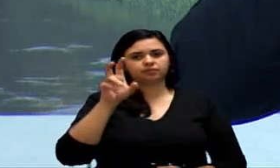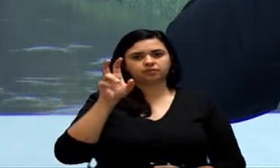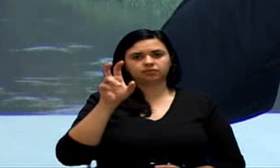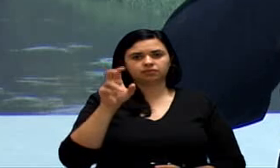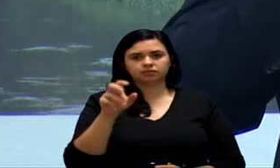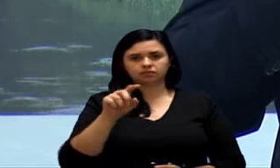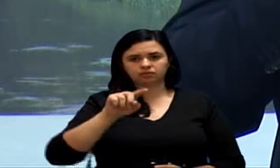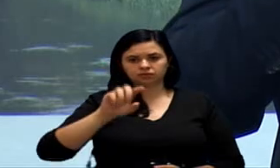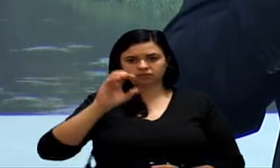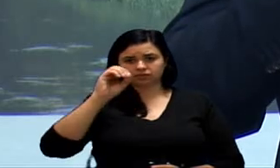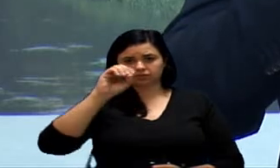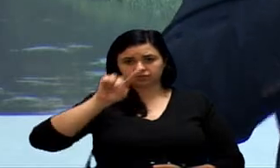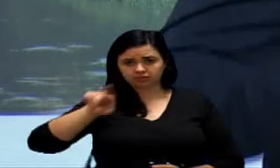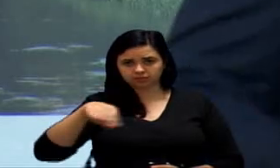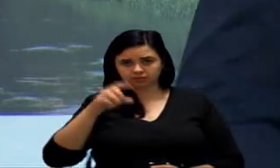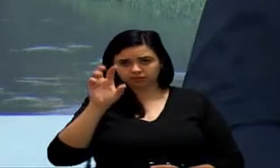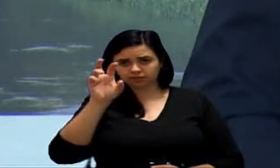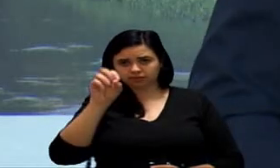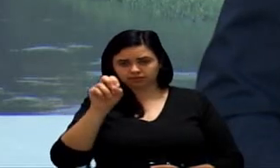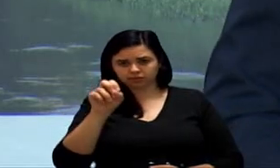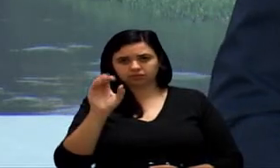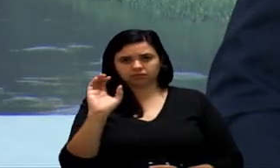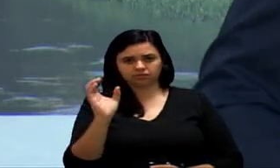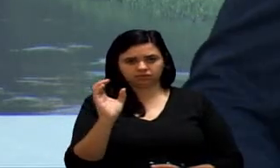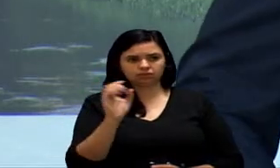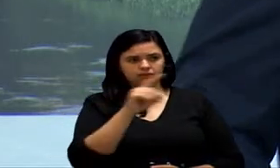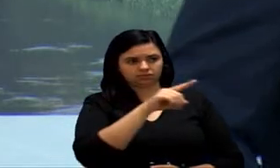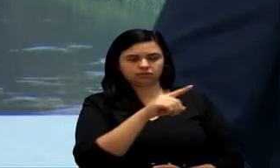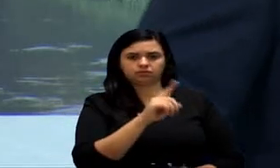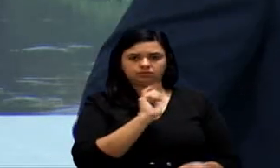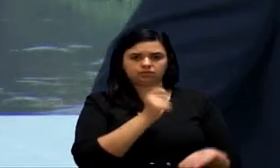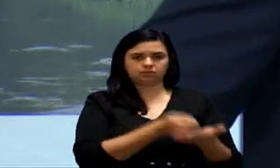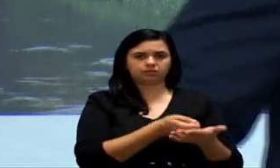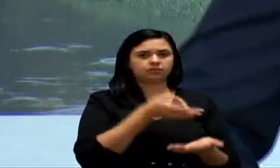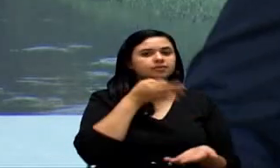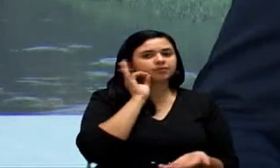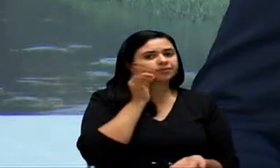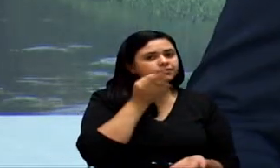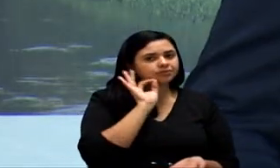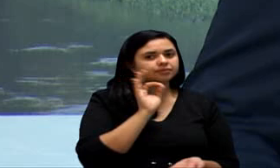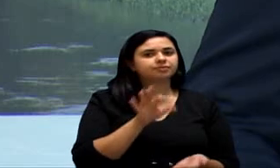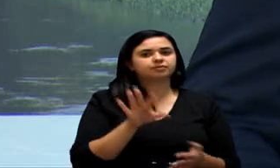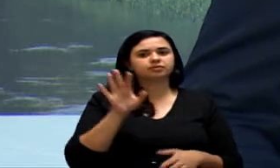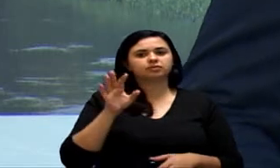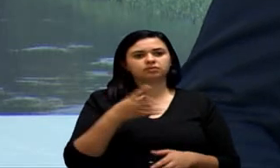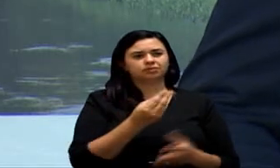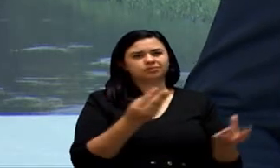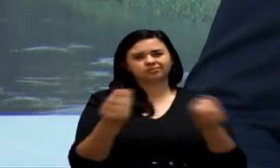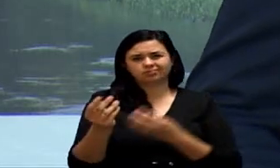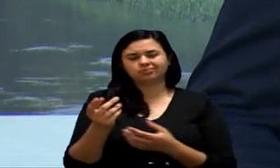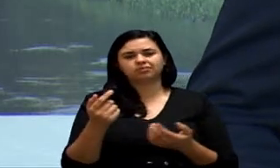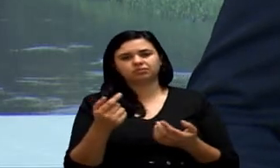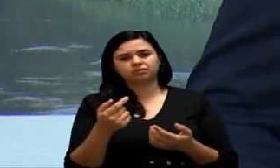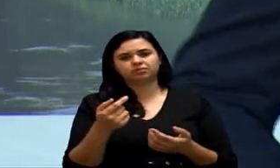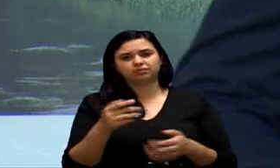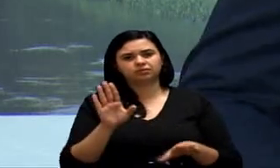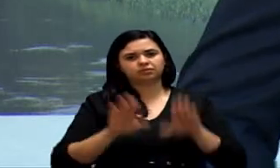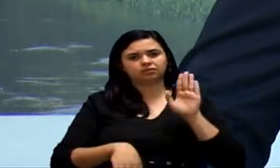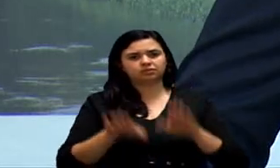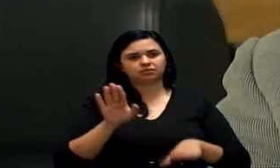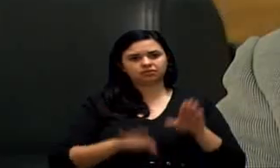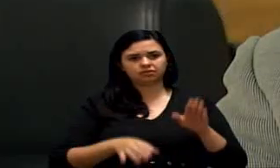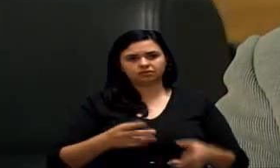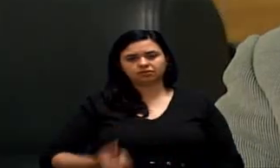manhã e R$1 o almoço. Então, o padre Flávio falou, Vitão, muita gente vem tratar oncologia aqui, a família do chinelinho de dedo